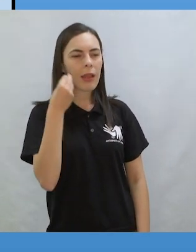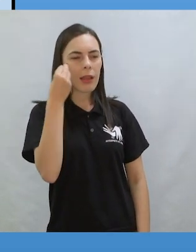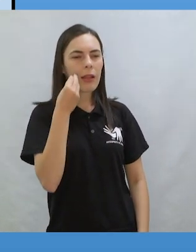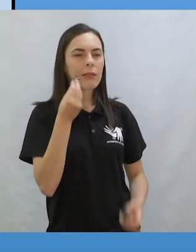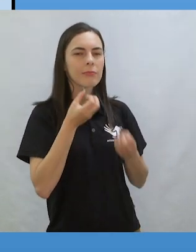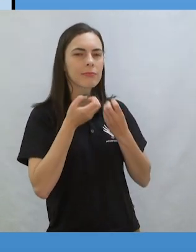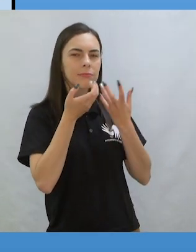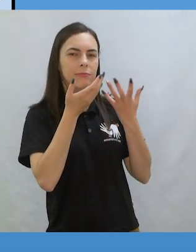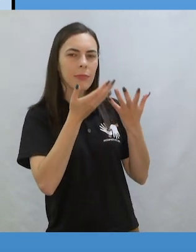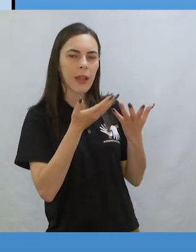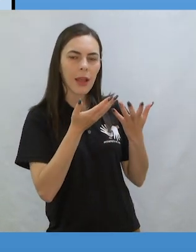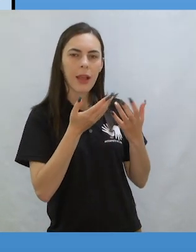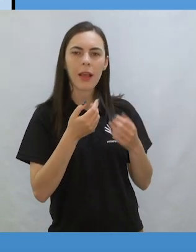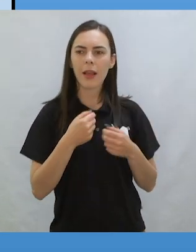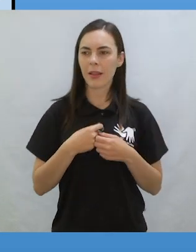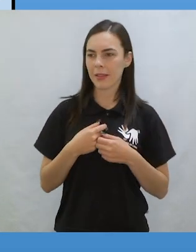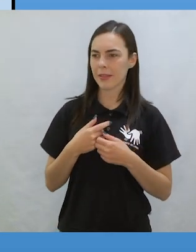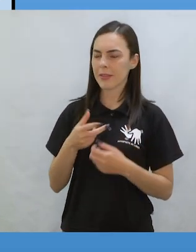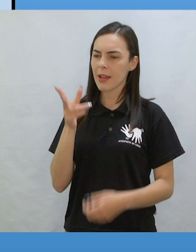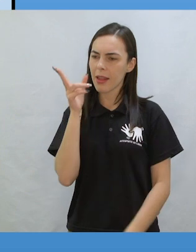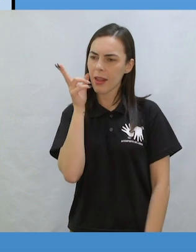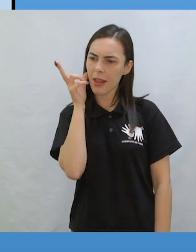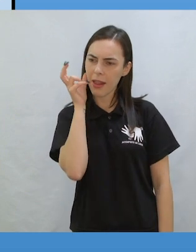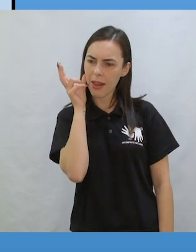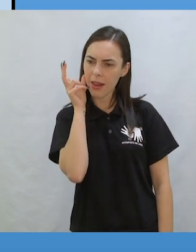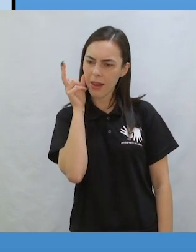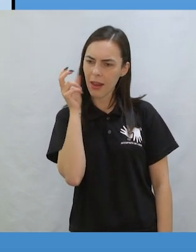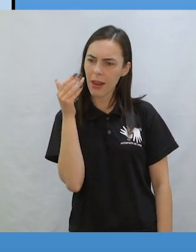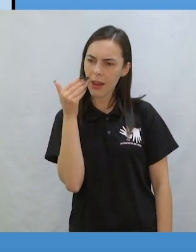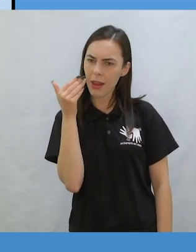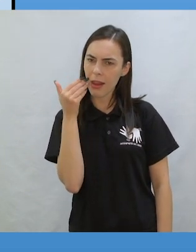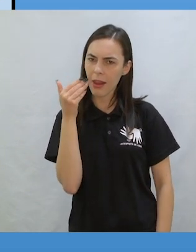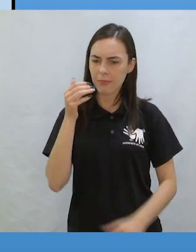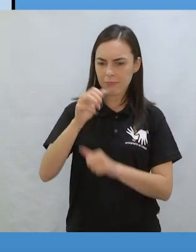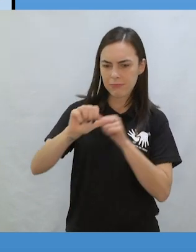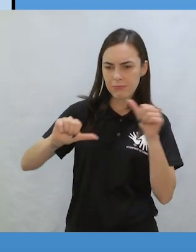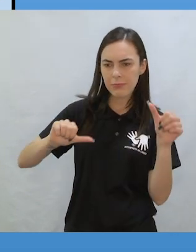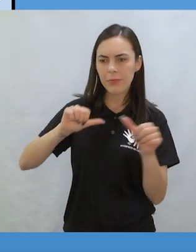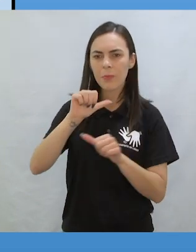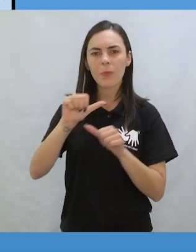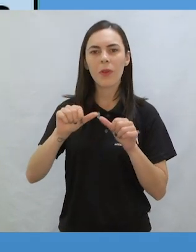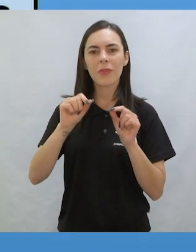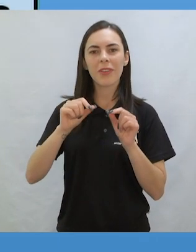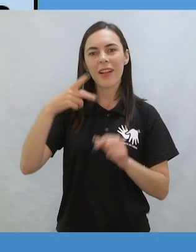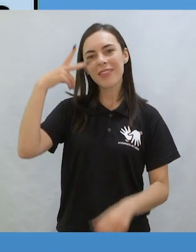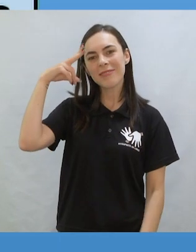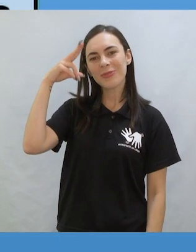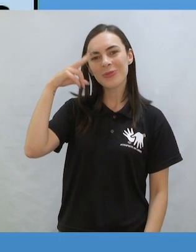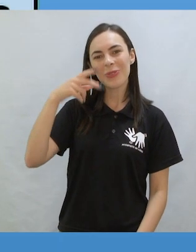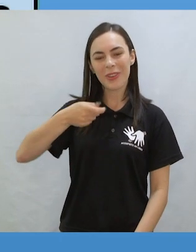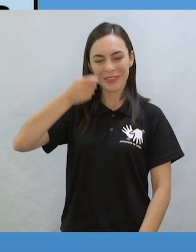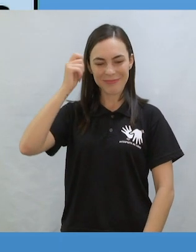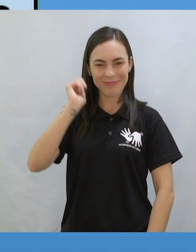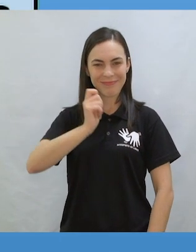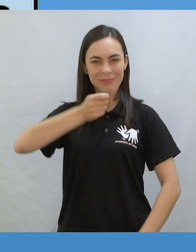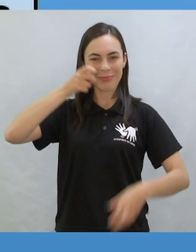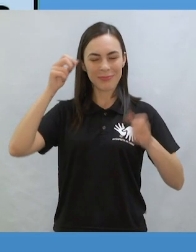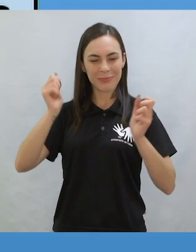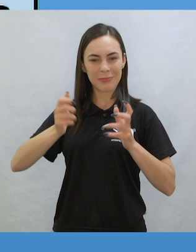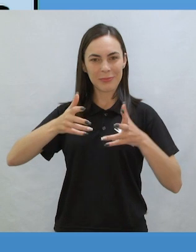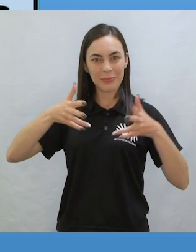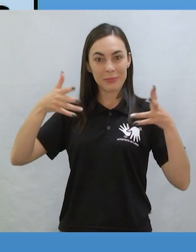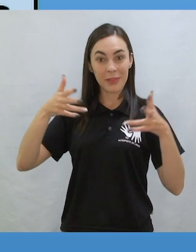suas histórias o quê? Em contos de fadas. Olha só que coisa linda!